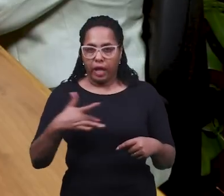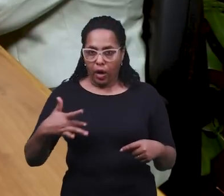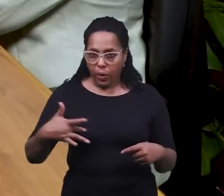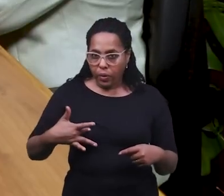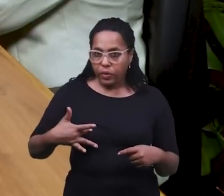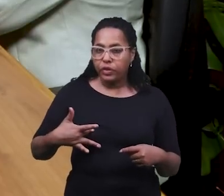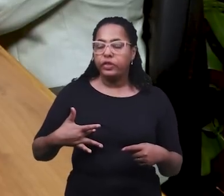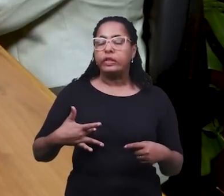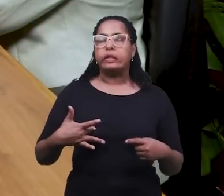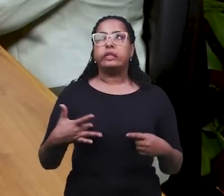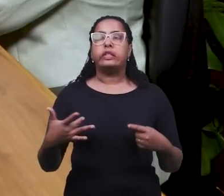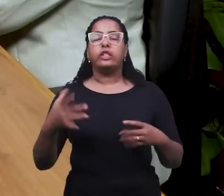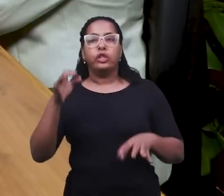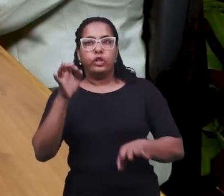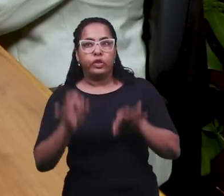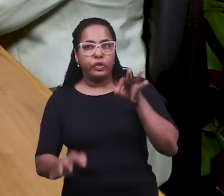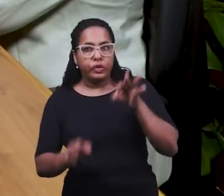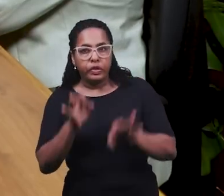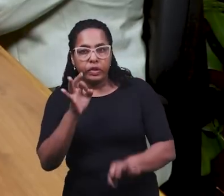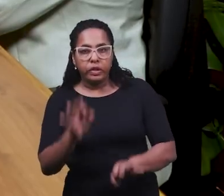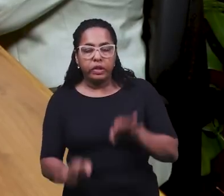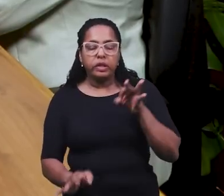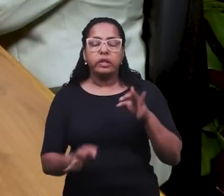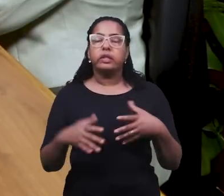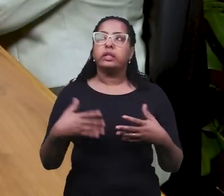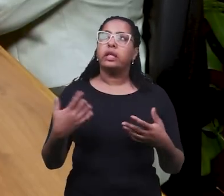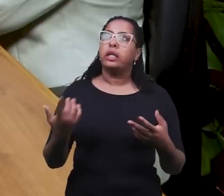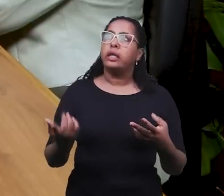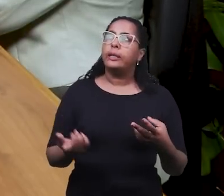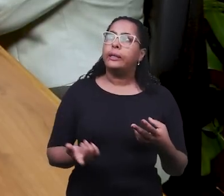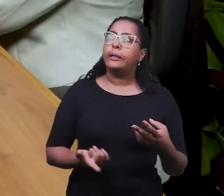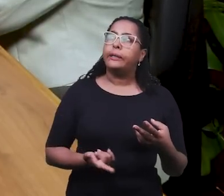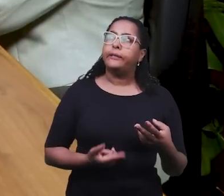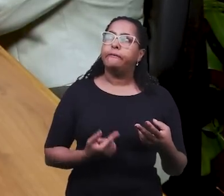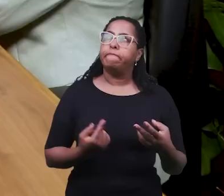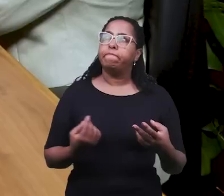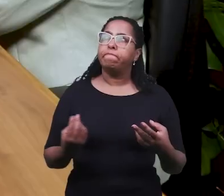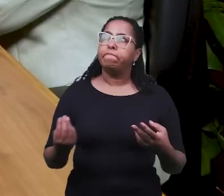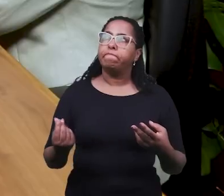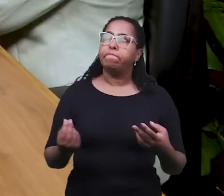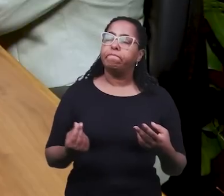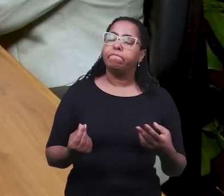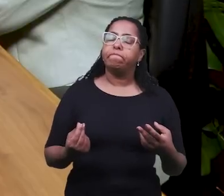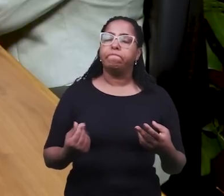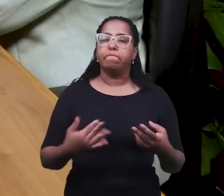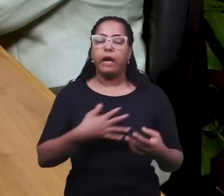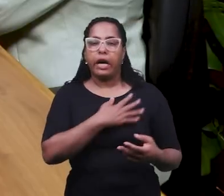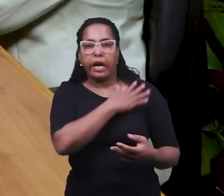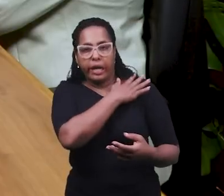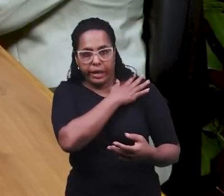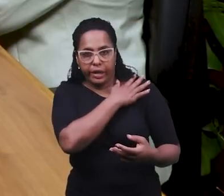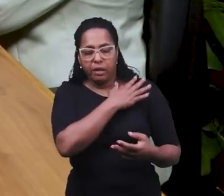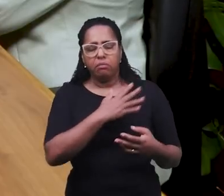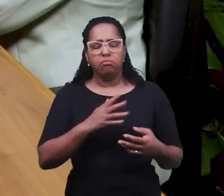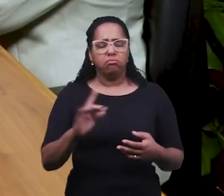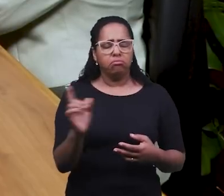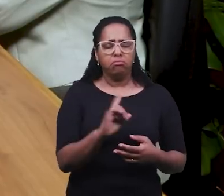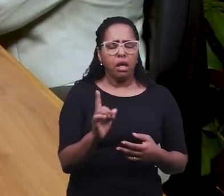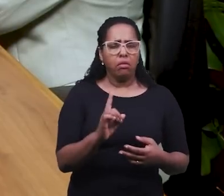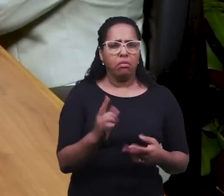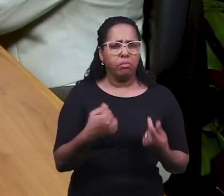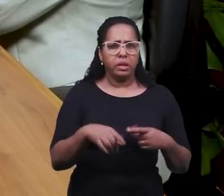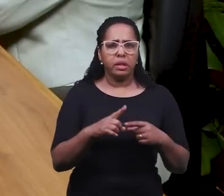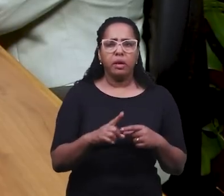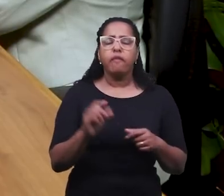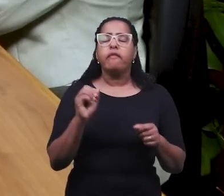de saúde, precisa entender de justiça, ele precisa entender de militar, de alguma coisa?